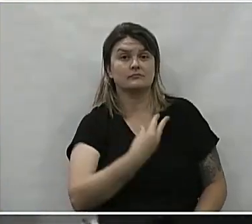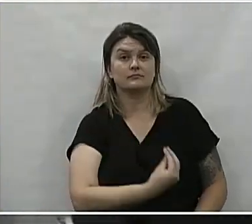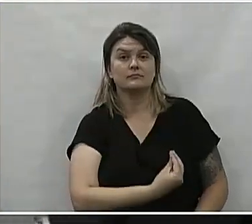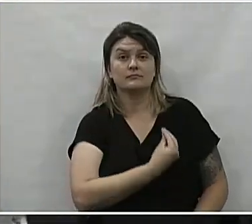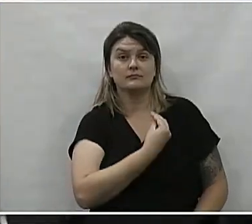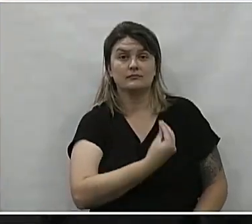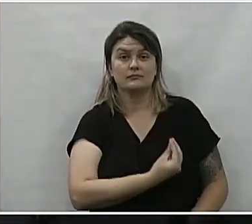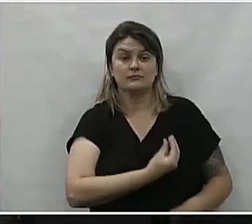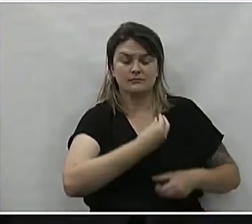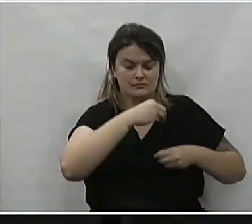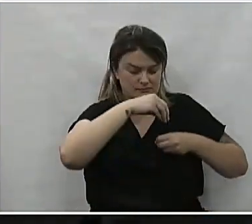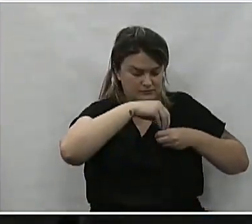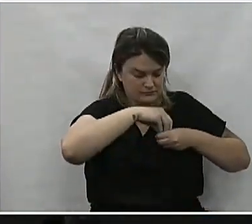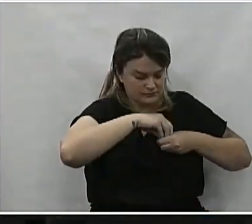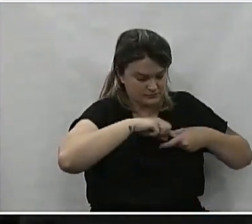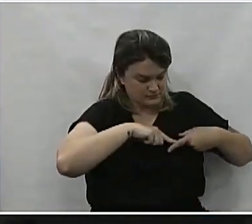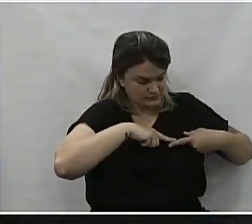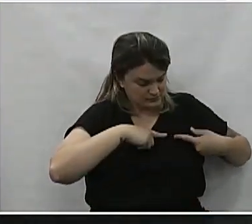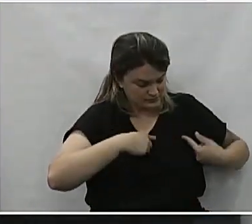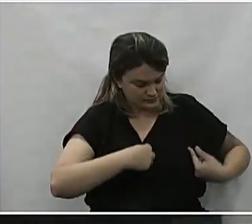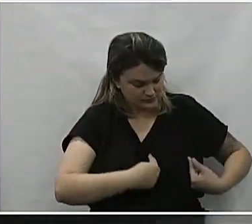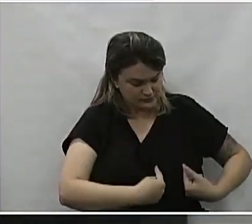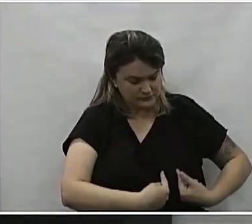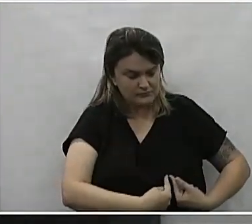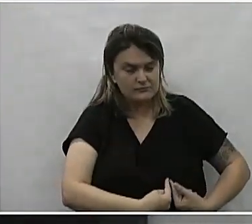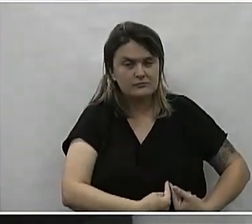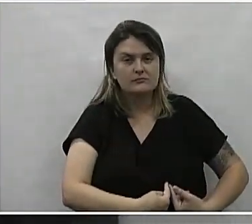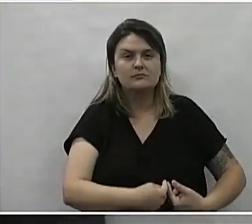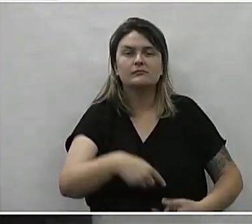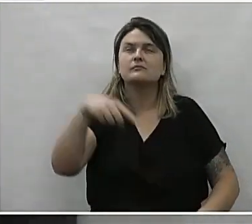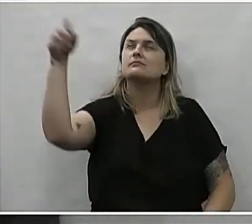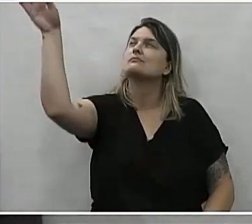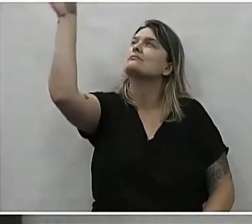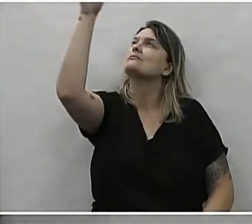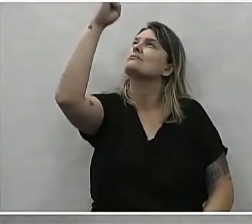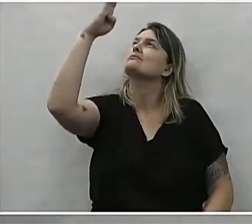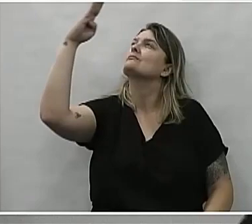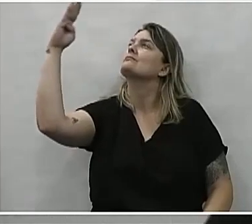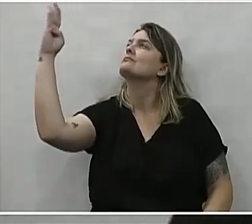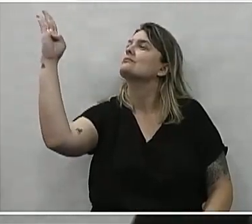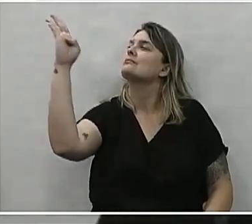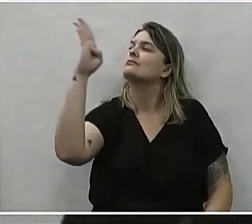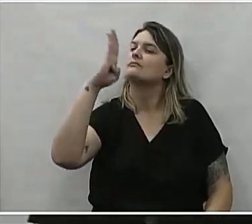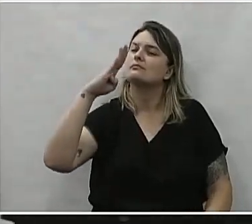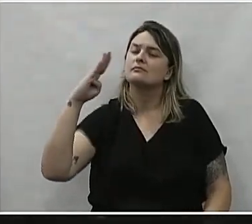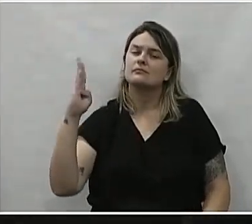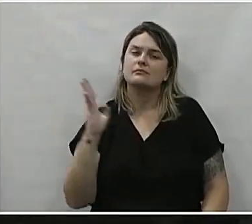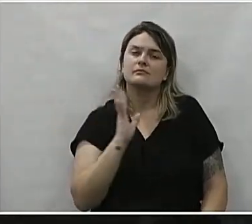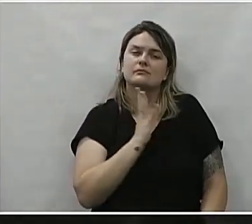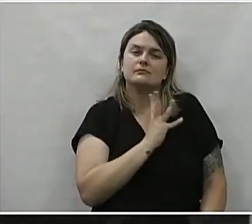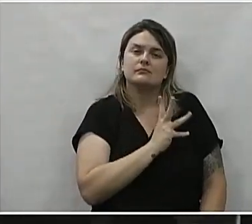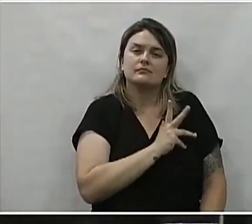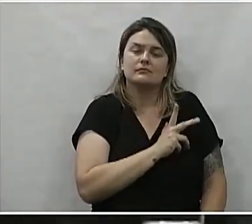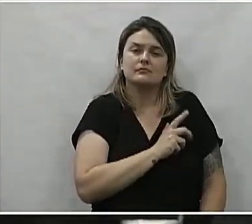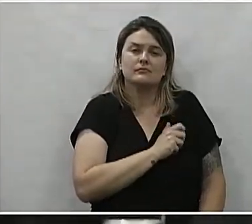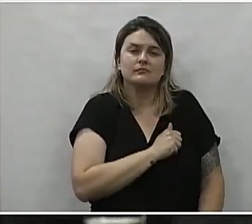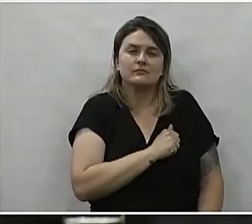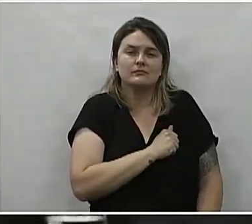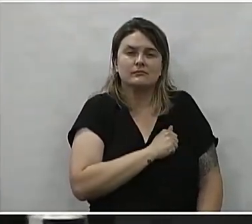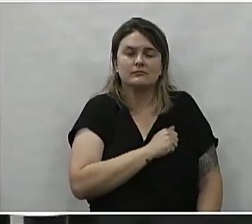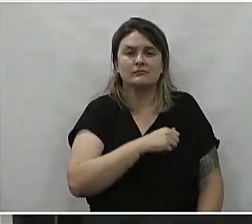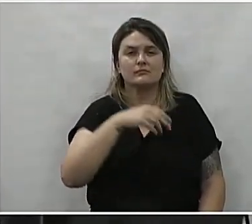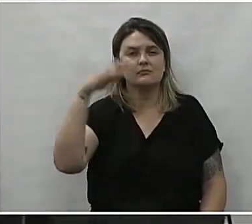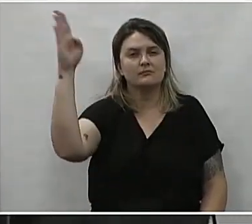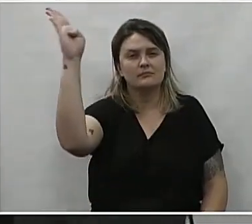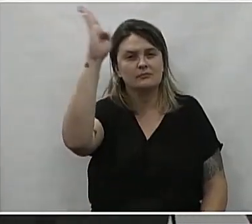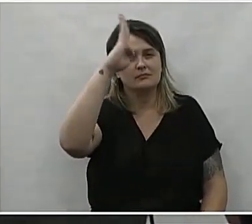bosques têm mais vida Nossa vida no teu seio, mais amores Ó pátria amada,